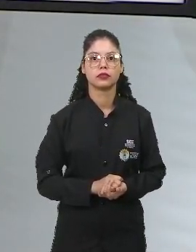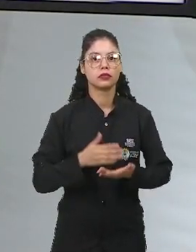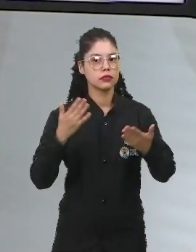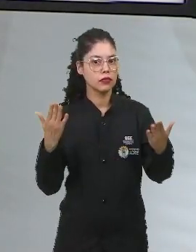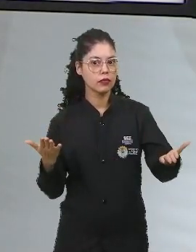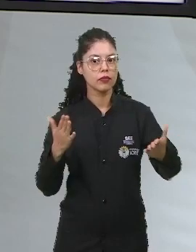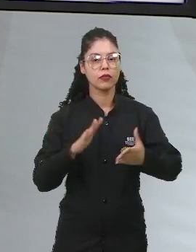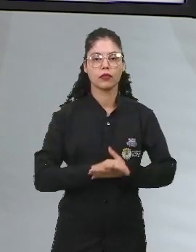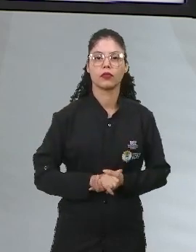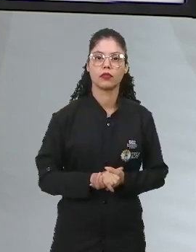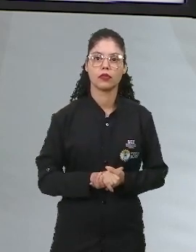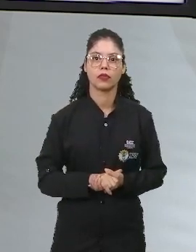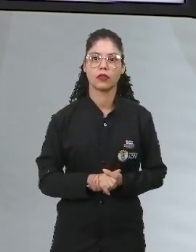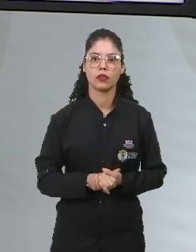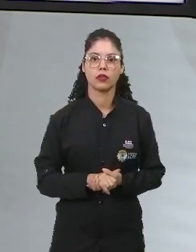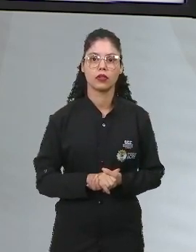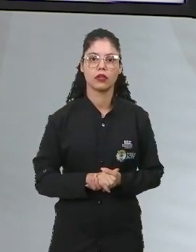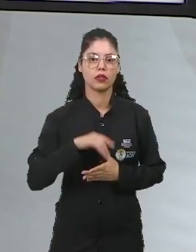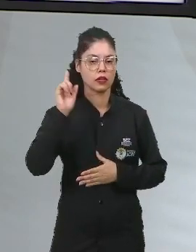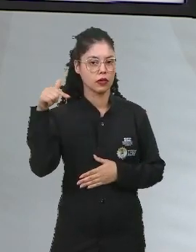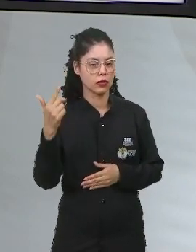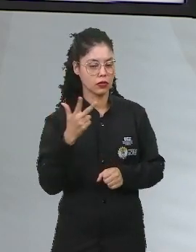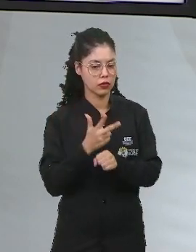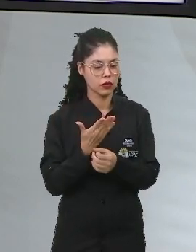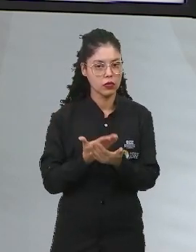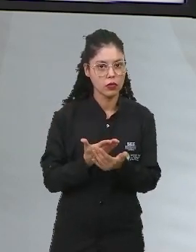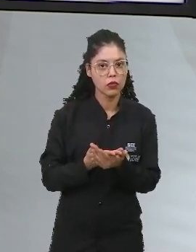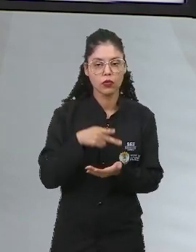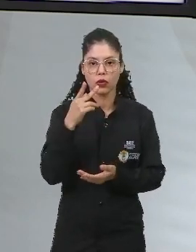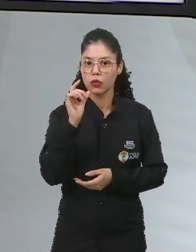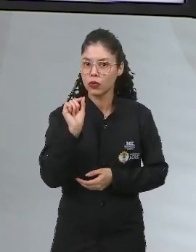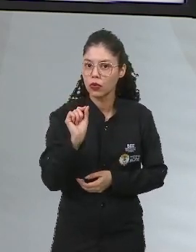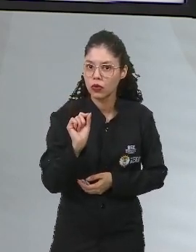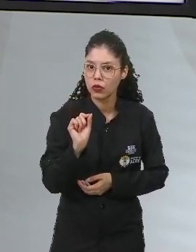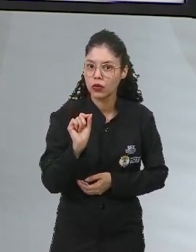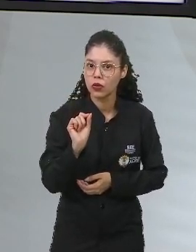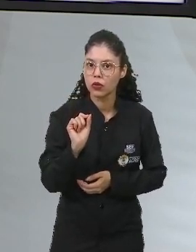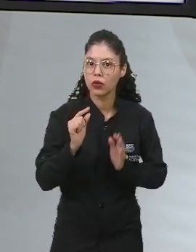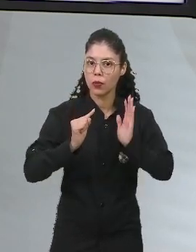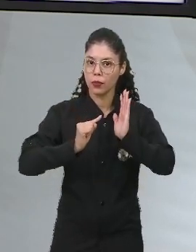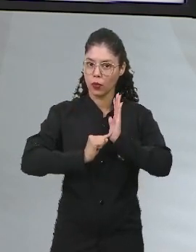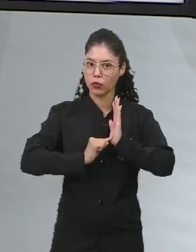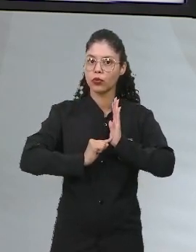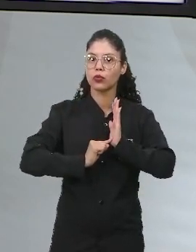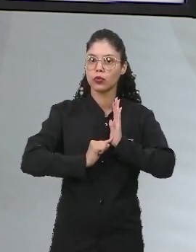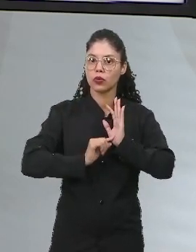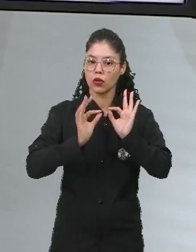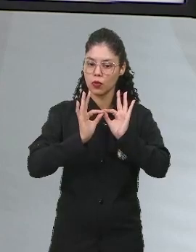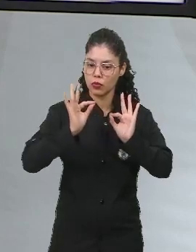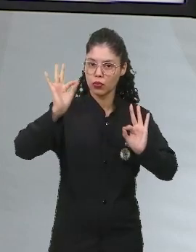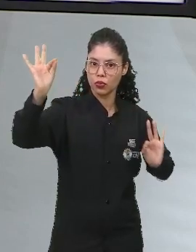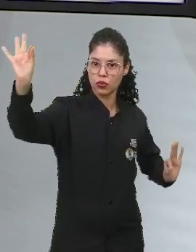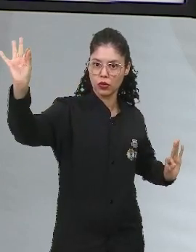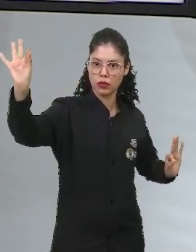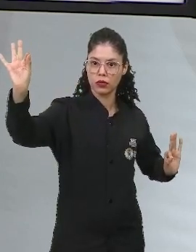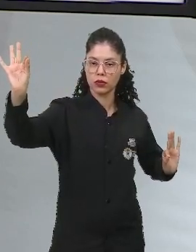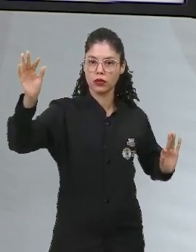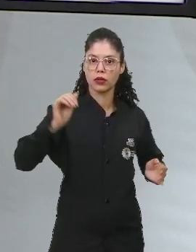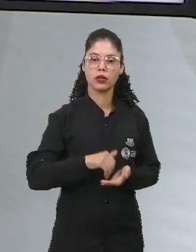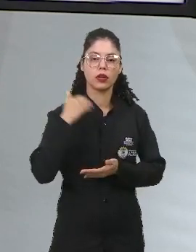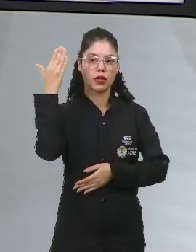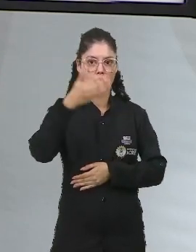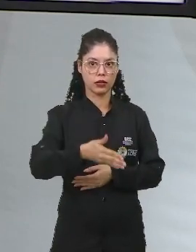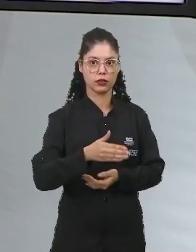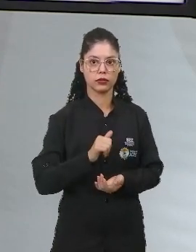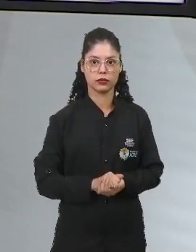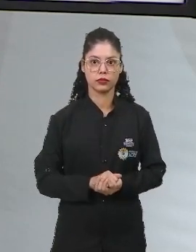Então, na próxima videoaula, nós iremos falar sobre pontos, distâncias entre pontos e retas.